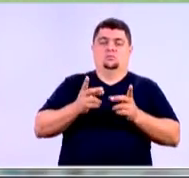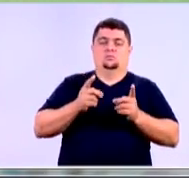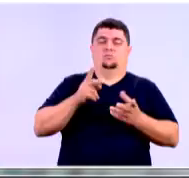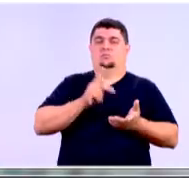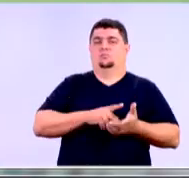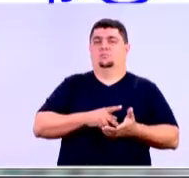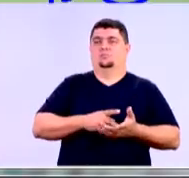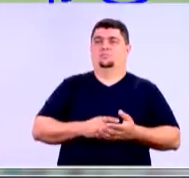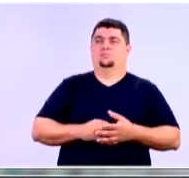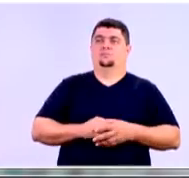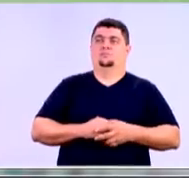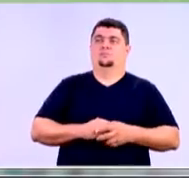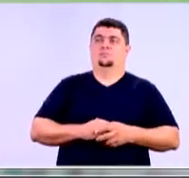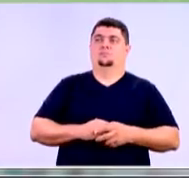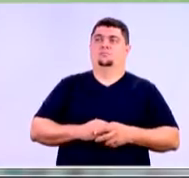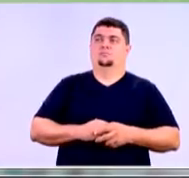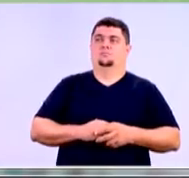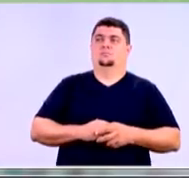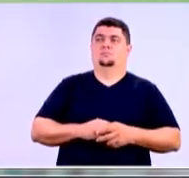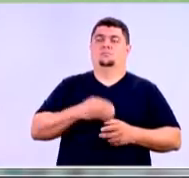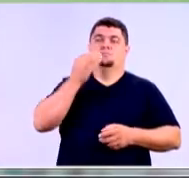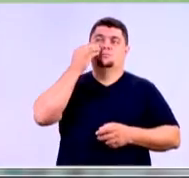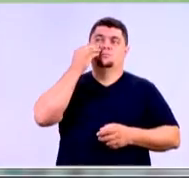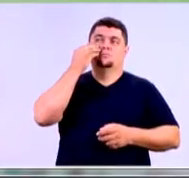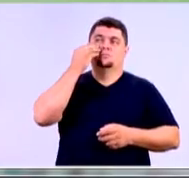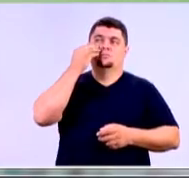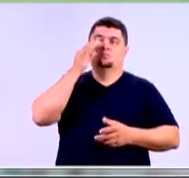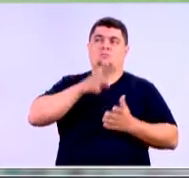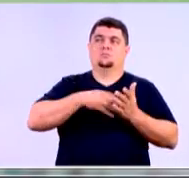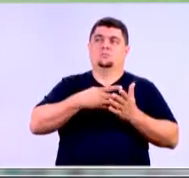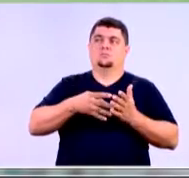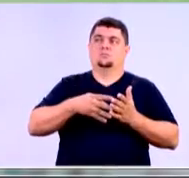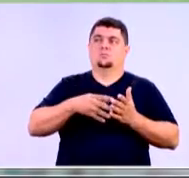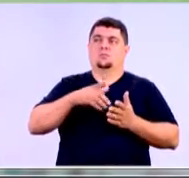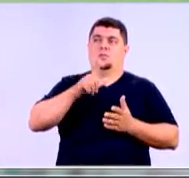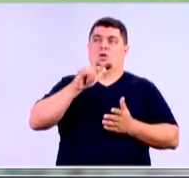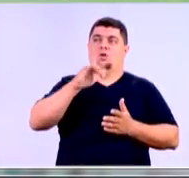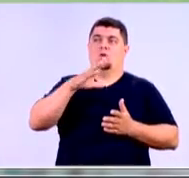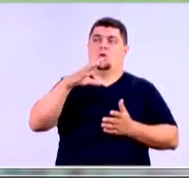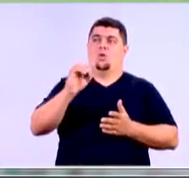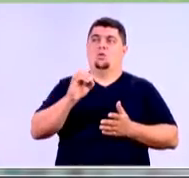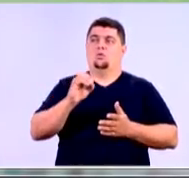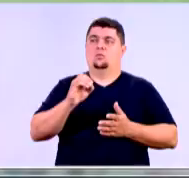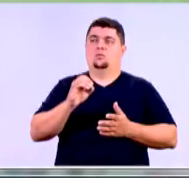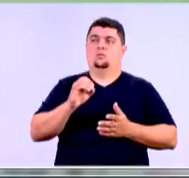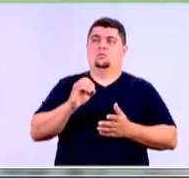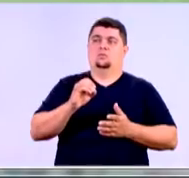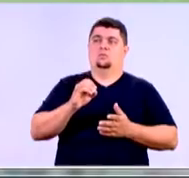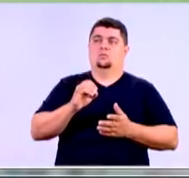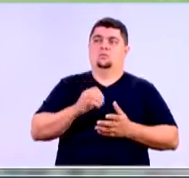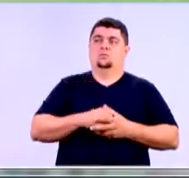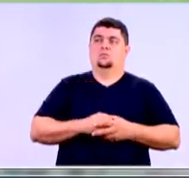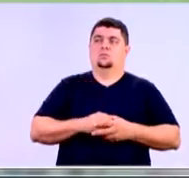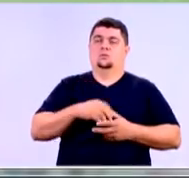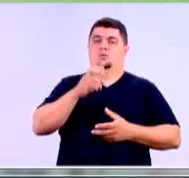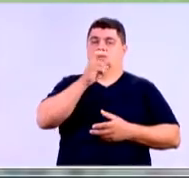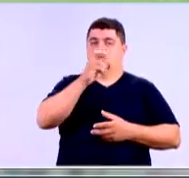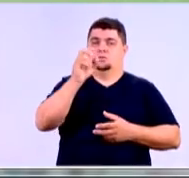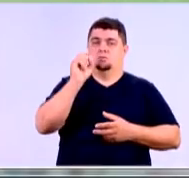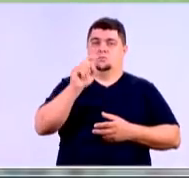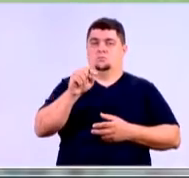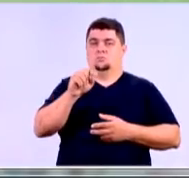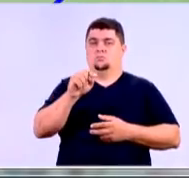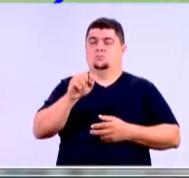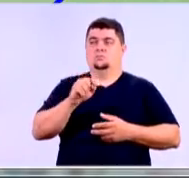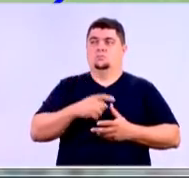líquidas. Vamos olhar aqui? O lucro líquido, gente. Tá ali, 55 mil, a última...